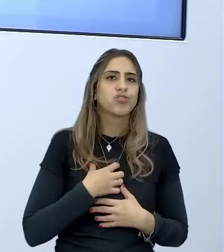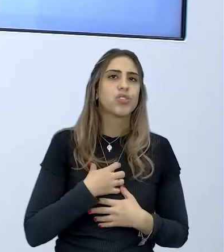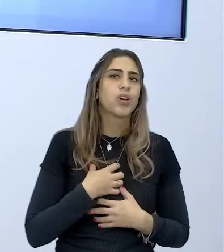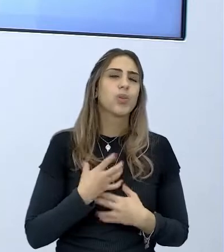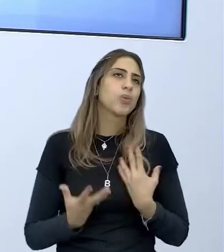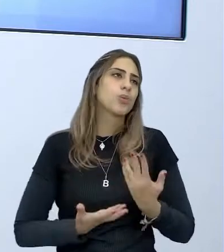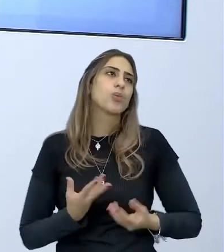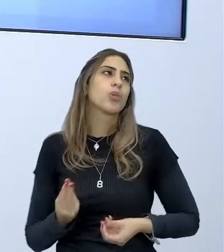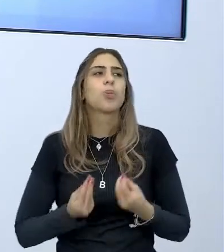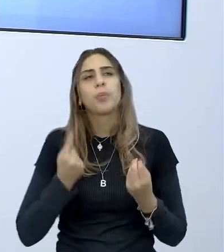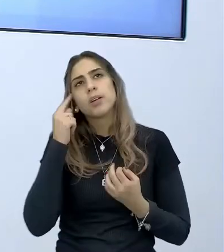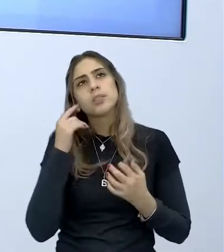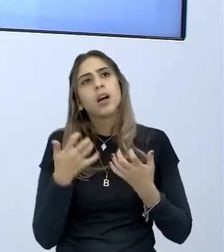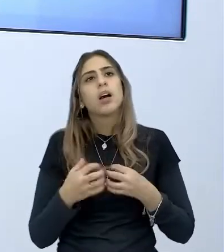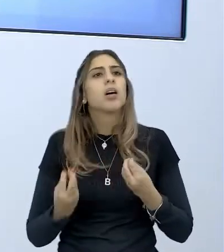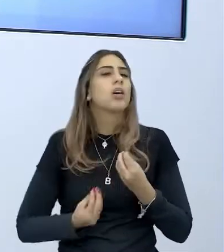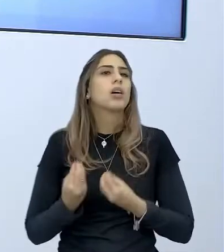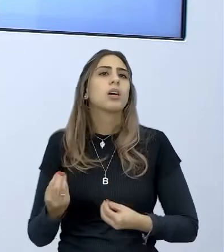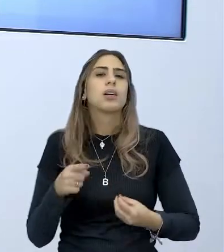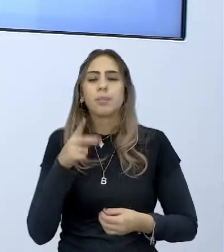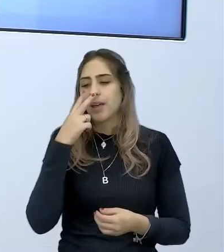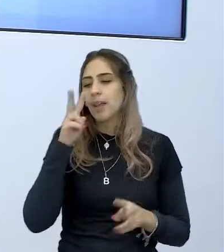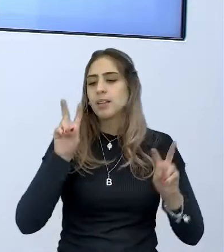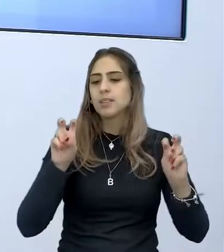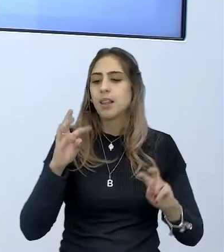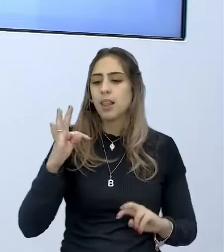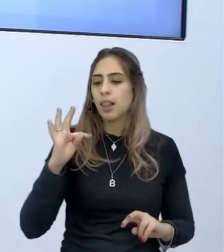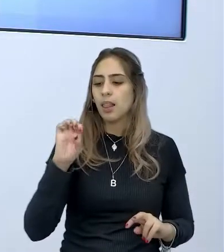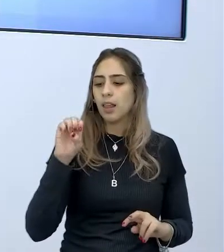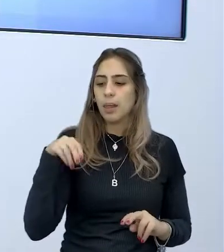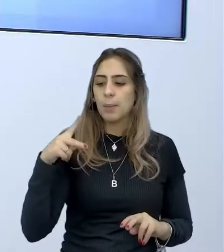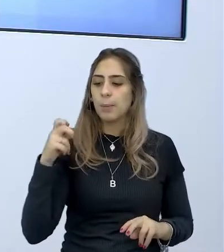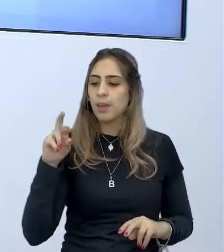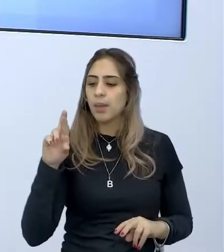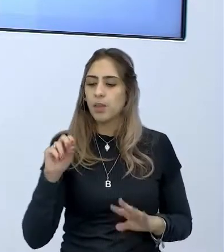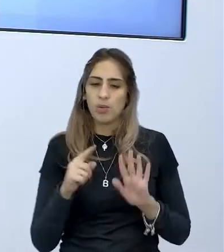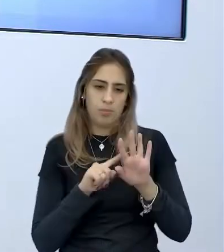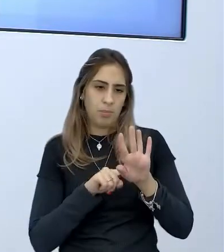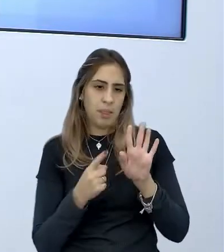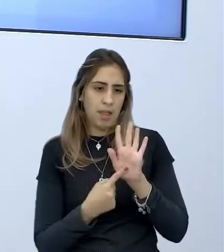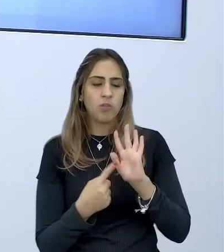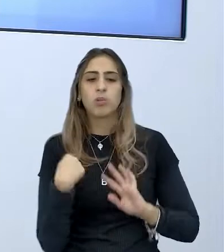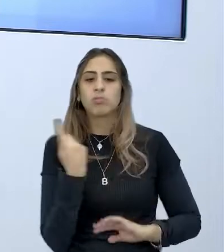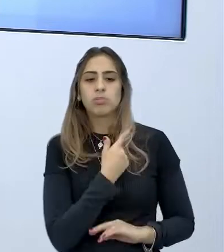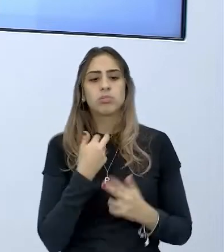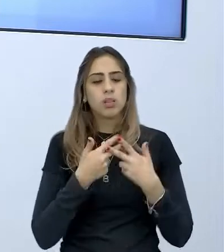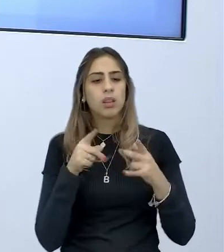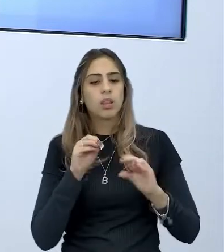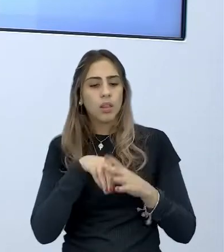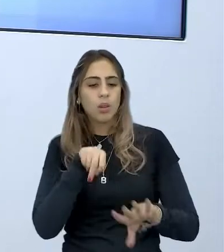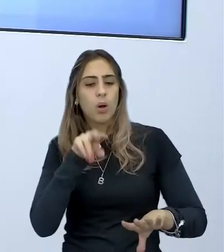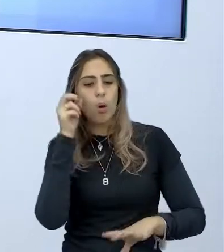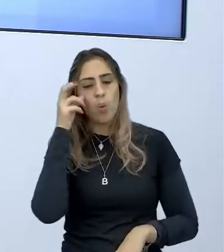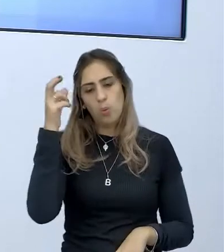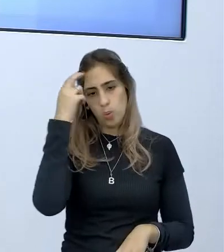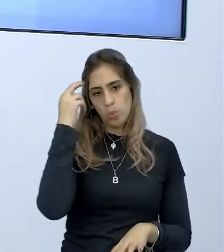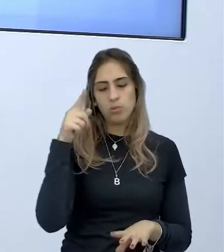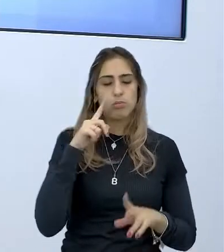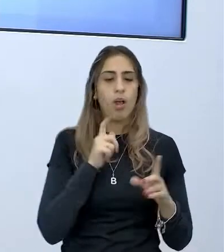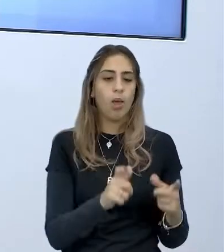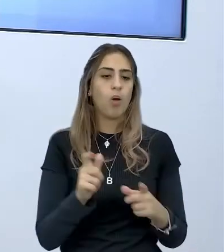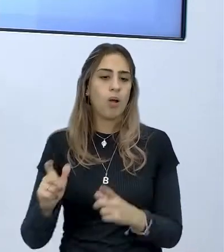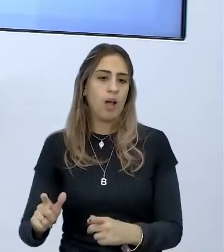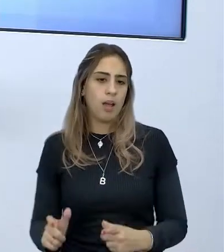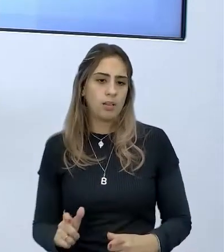Vamos pensar assim, esse temperinho, né, de cada uma dessas particularidades desses povos dentro das culturas, das